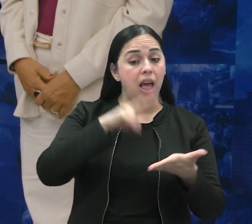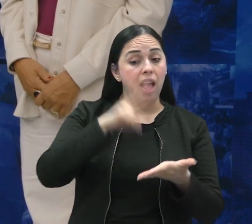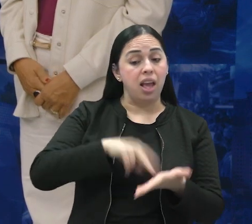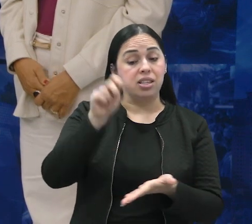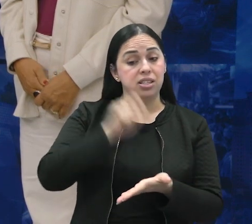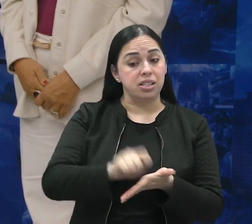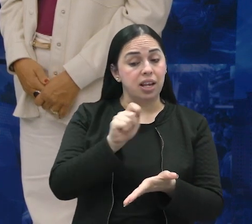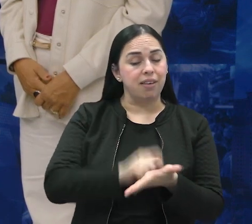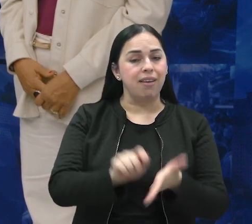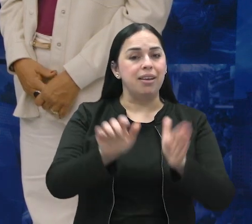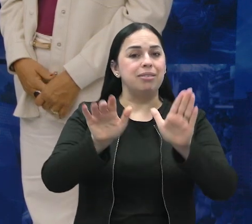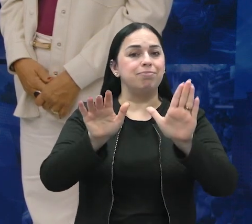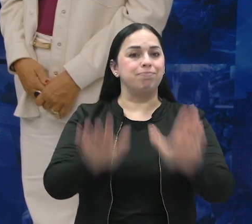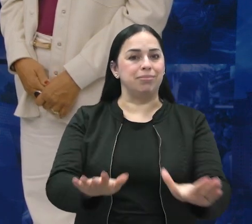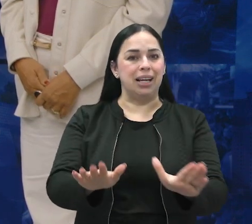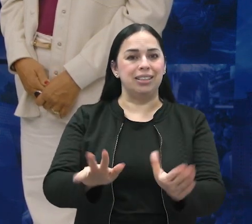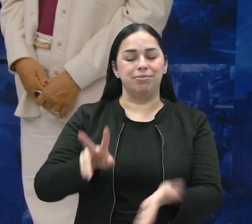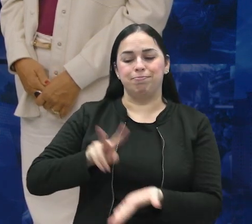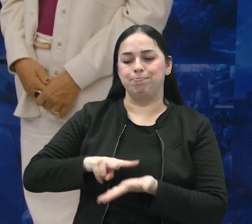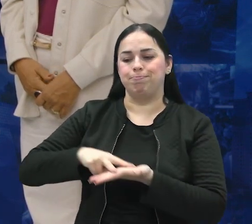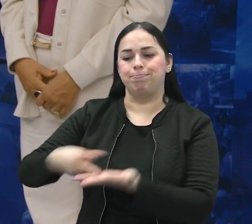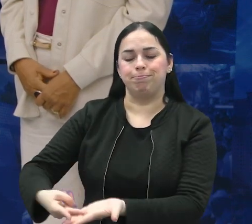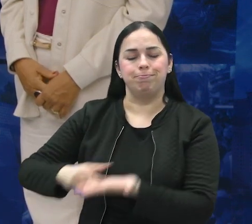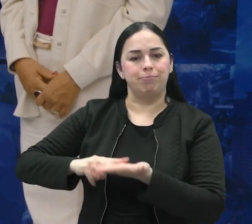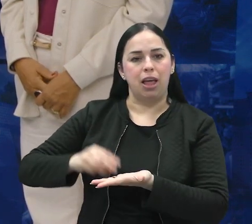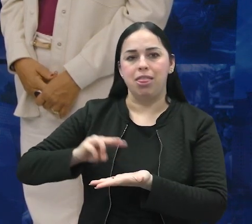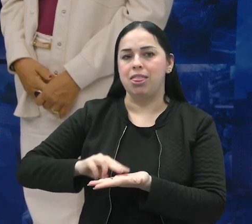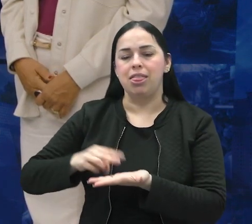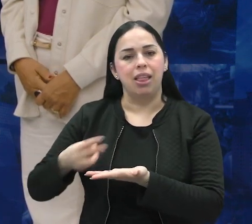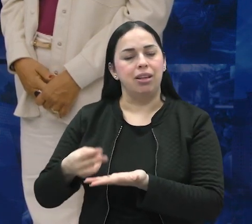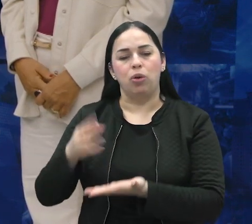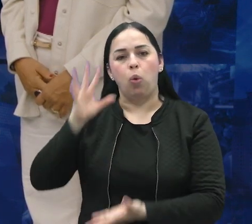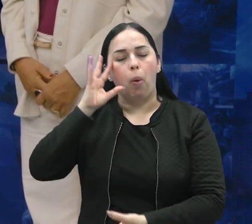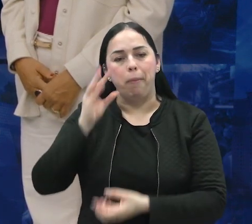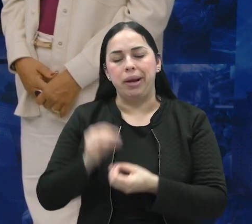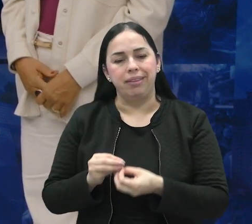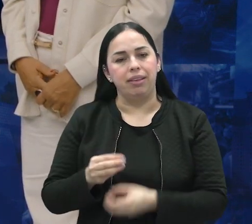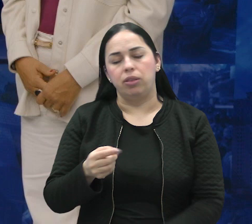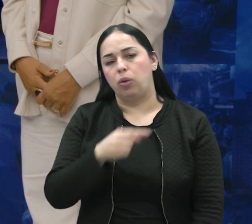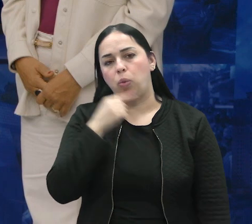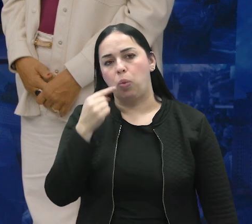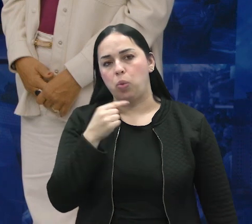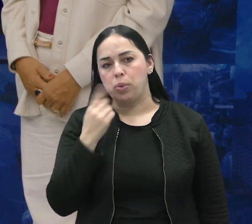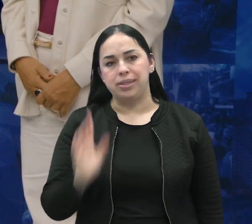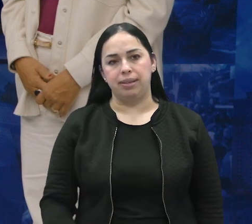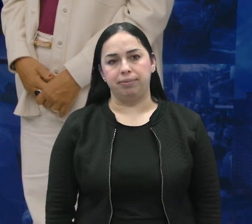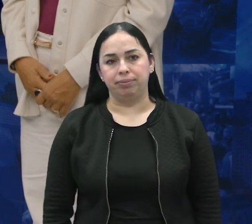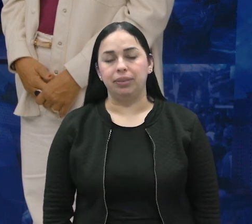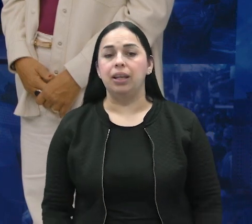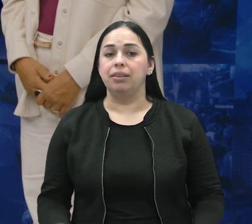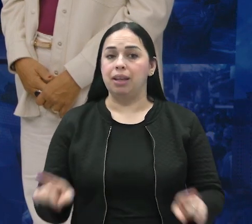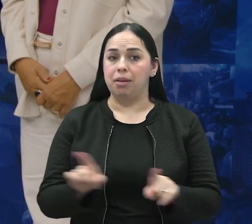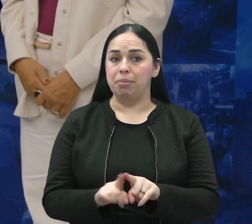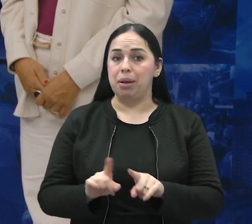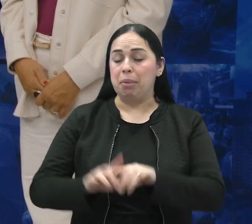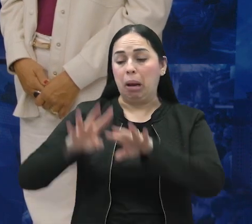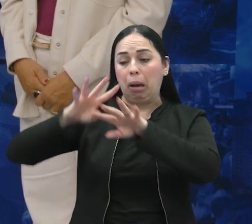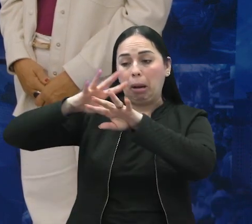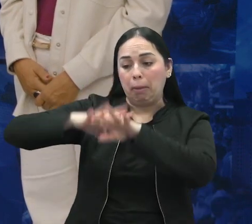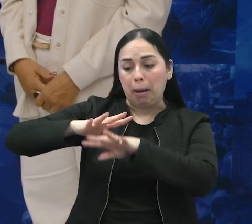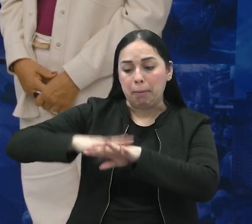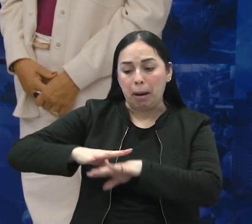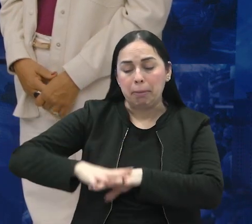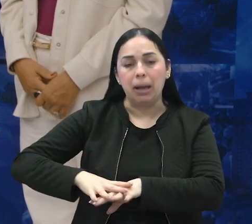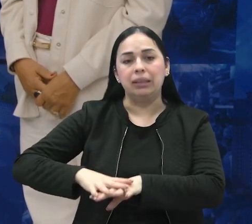pessoas, mesmo sabendo ler e escrever, não conseguem interpretar e entender um texto, ou até mesmo resolver